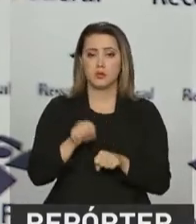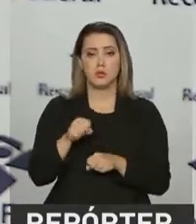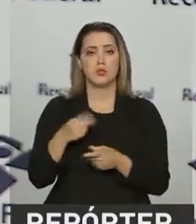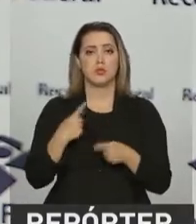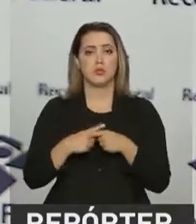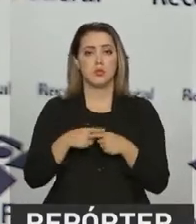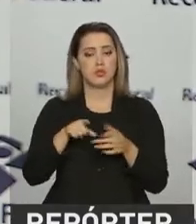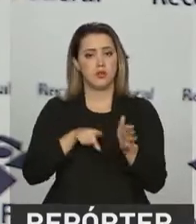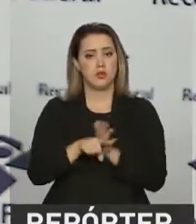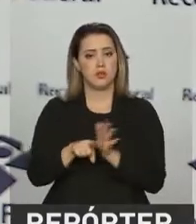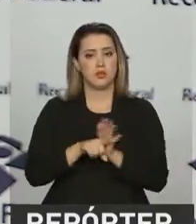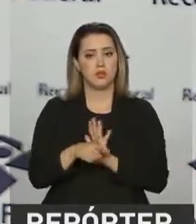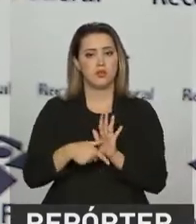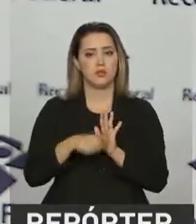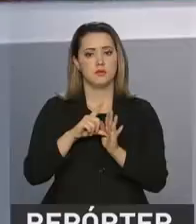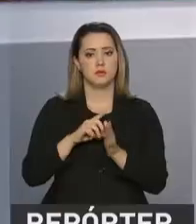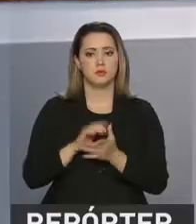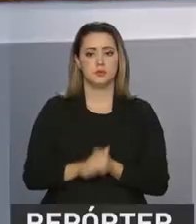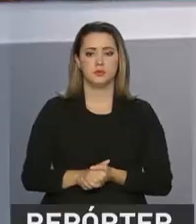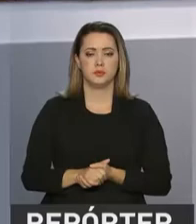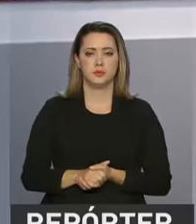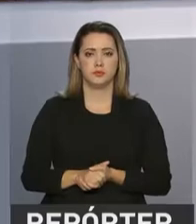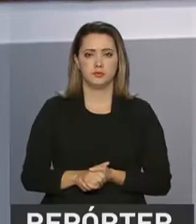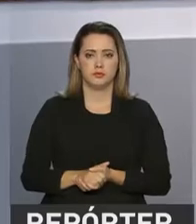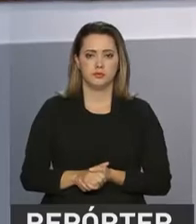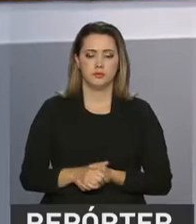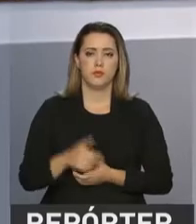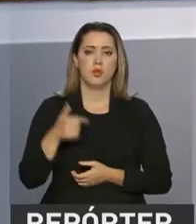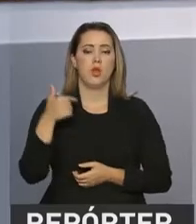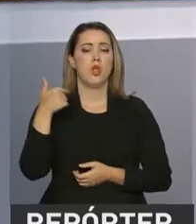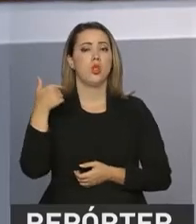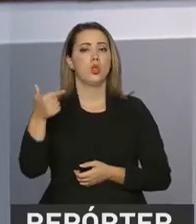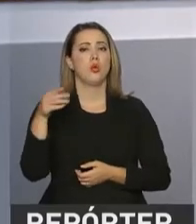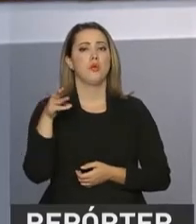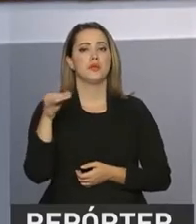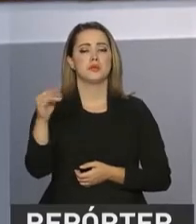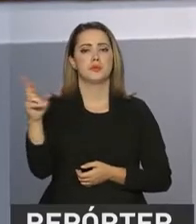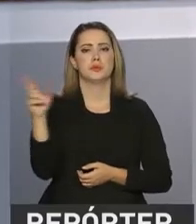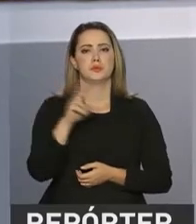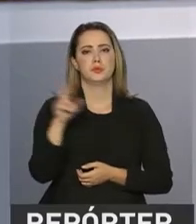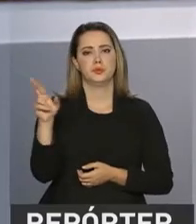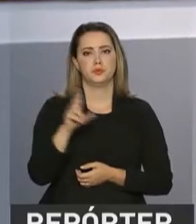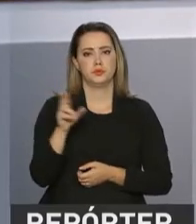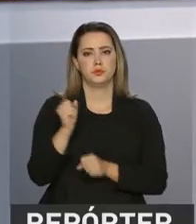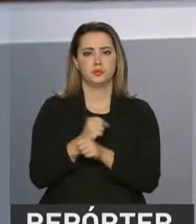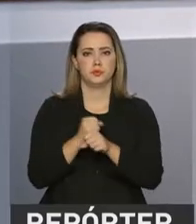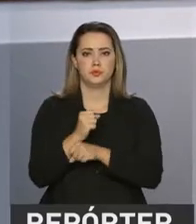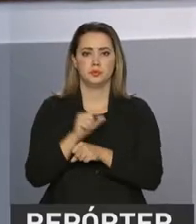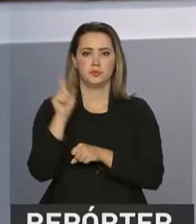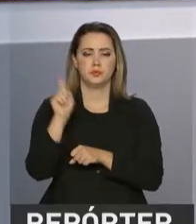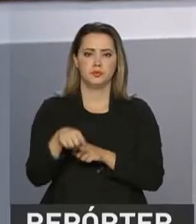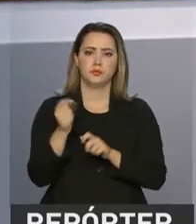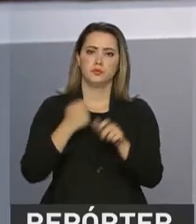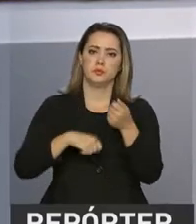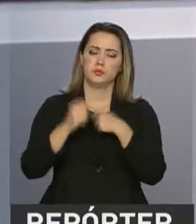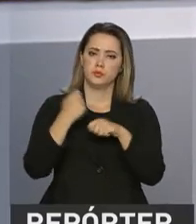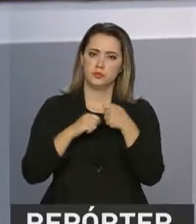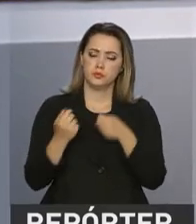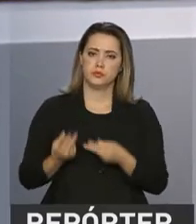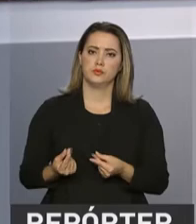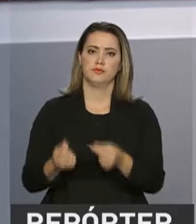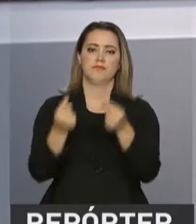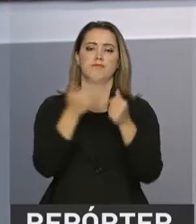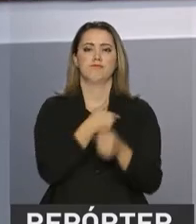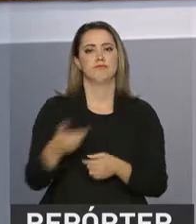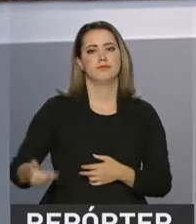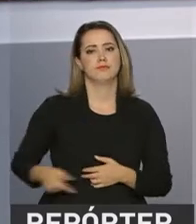vinha sendo investigado nessas operações 2 bilhões e 600 milhões de reais por ano essa é a economia